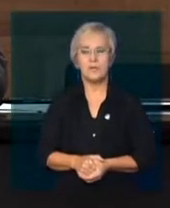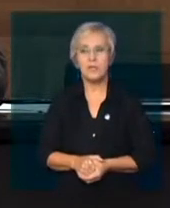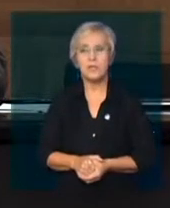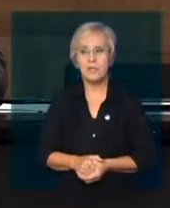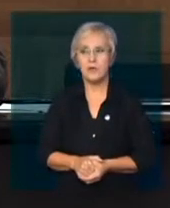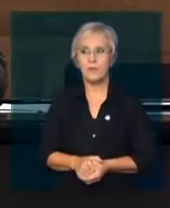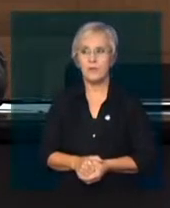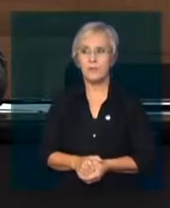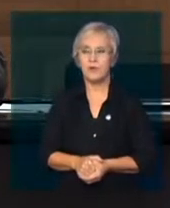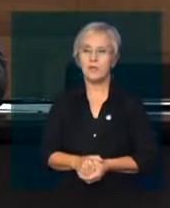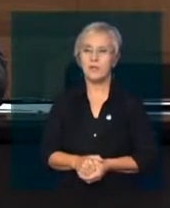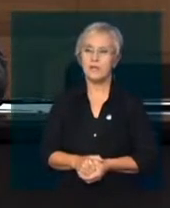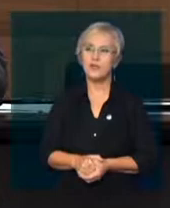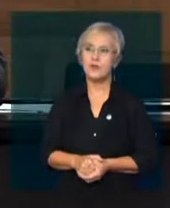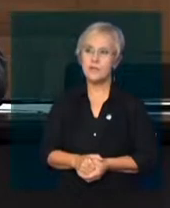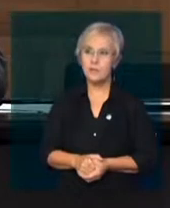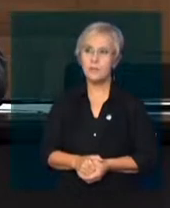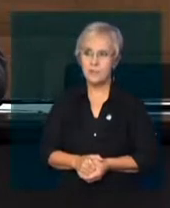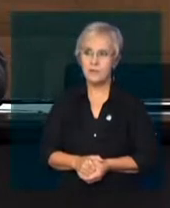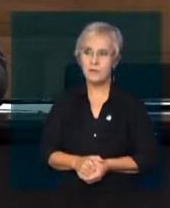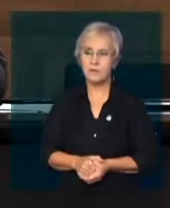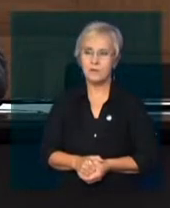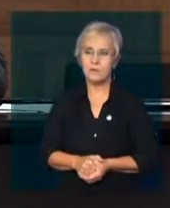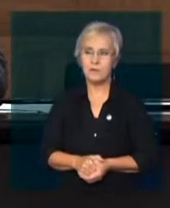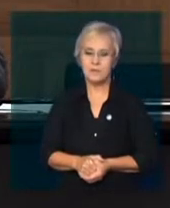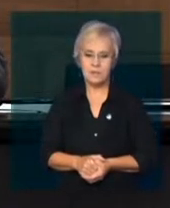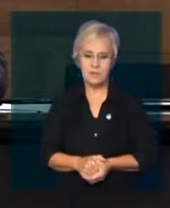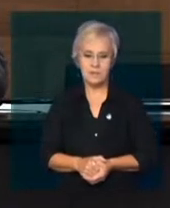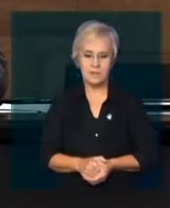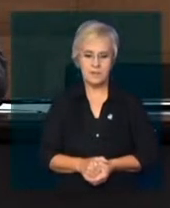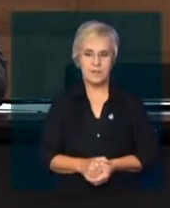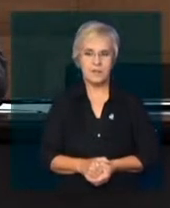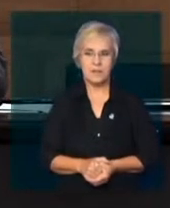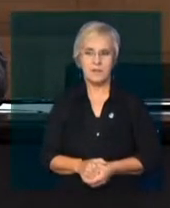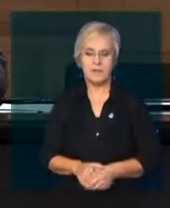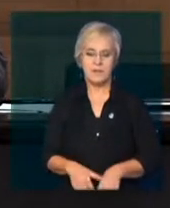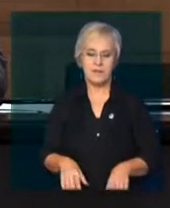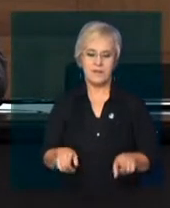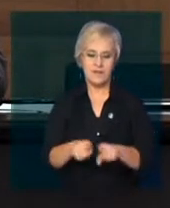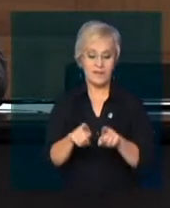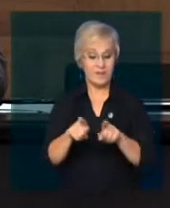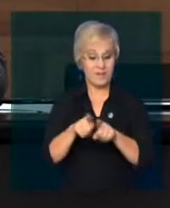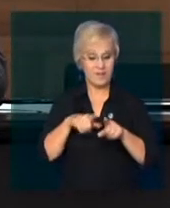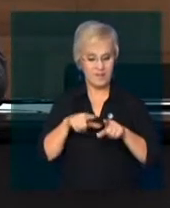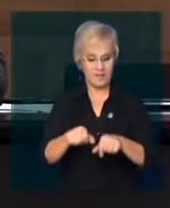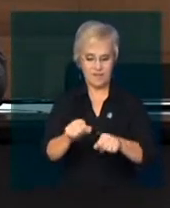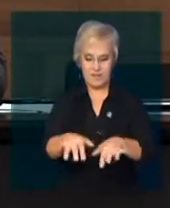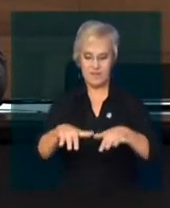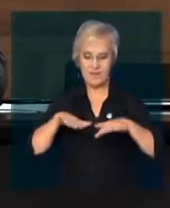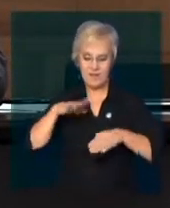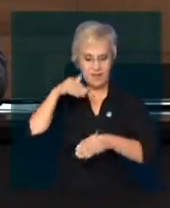é o tipo de apresentação que o candidato tem que ser feito antes. Ela, inclusive, está no plenário para ser